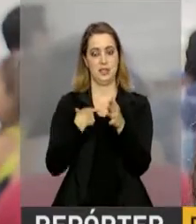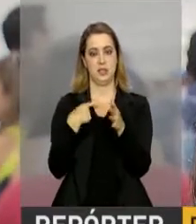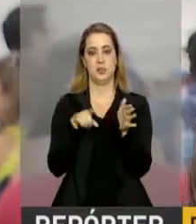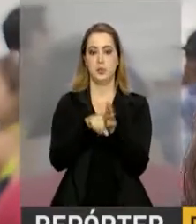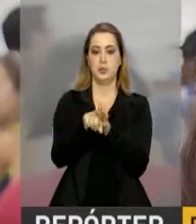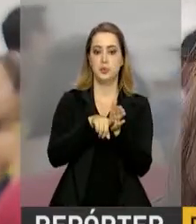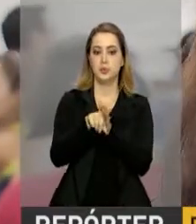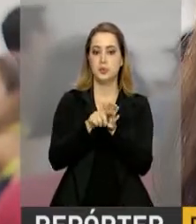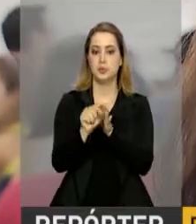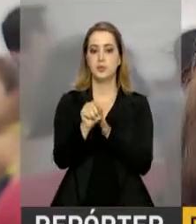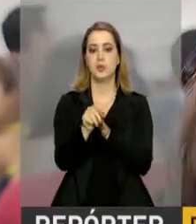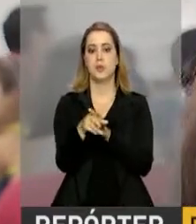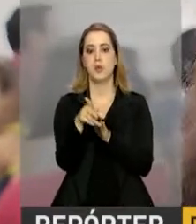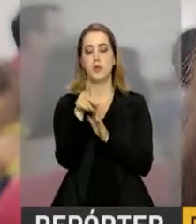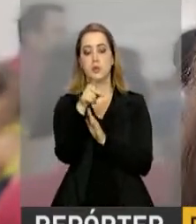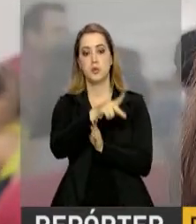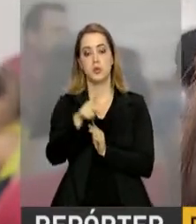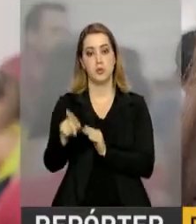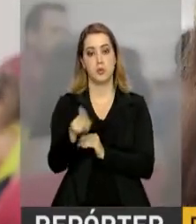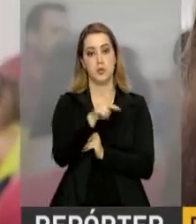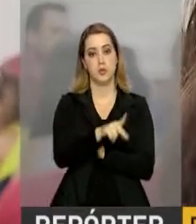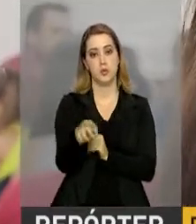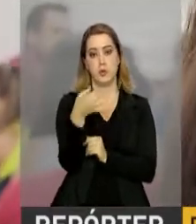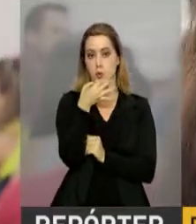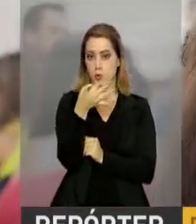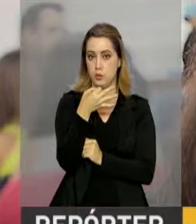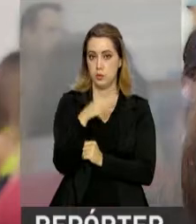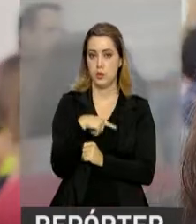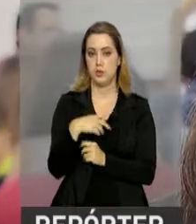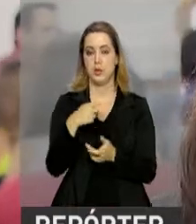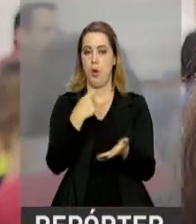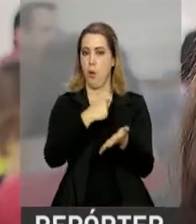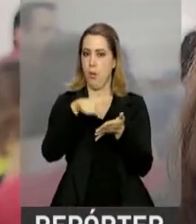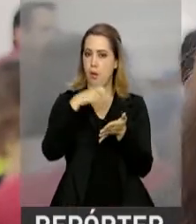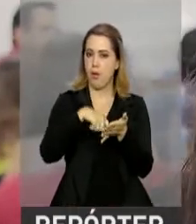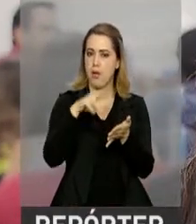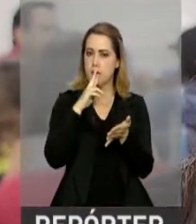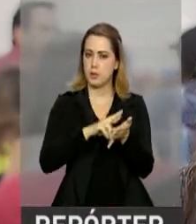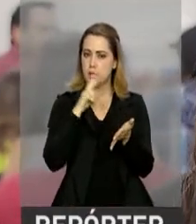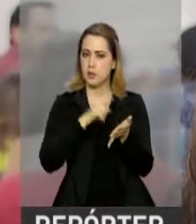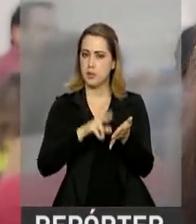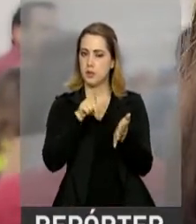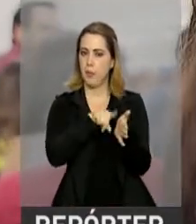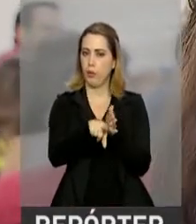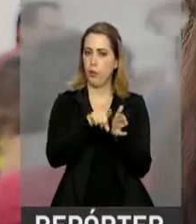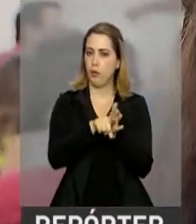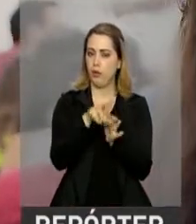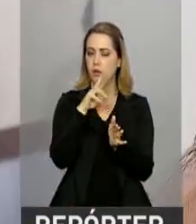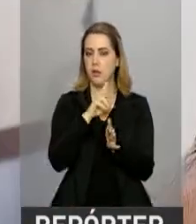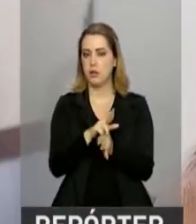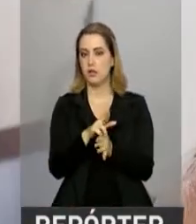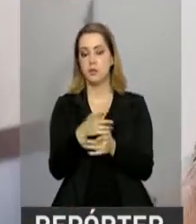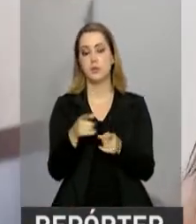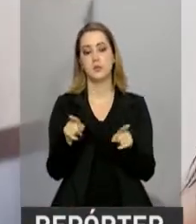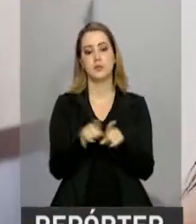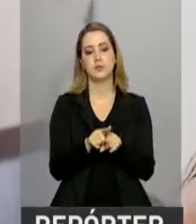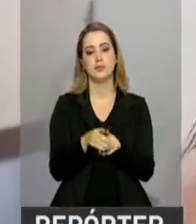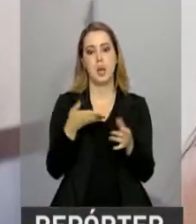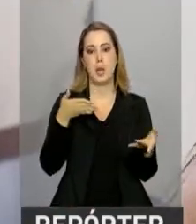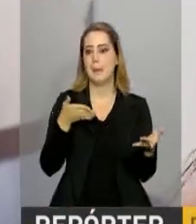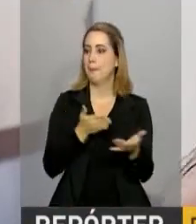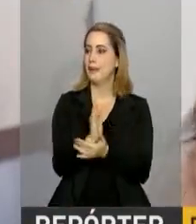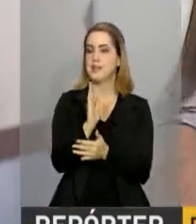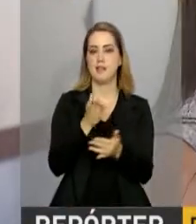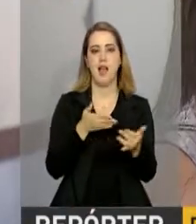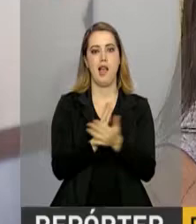como os professores sugerem que a gente fazer mais exercício porque na reta final já não dá mais pra estudar com muitos passamos mais